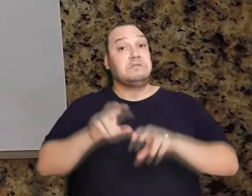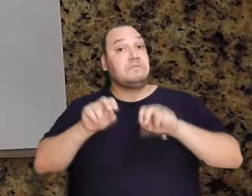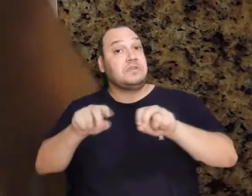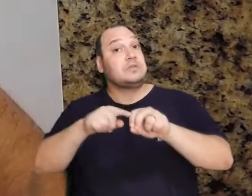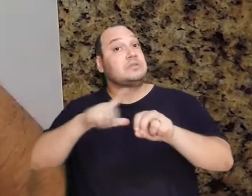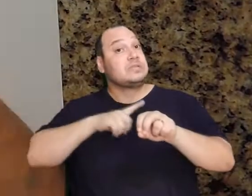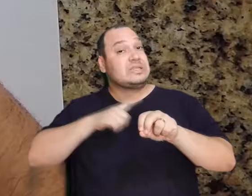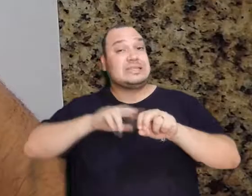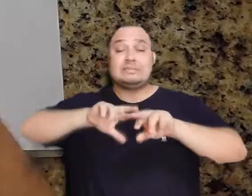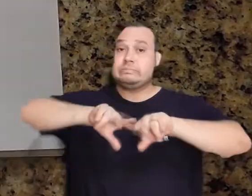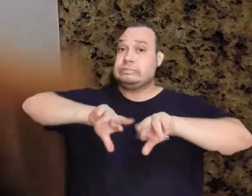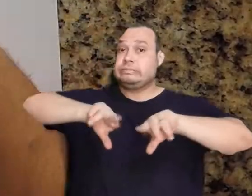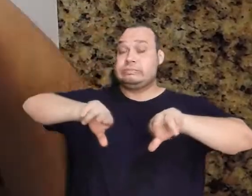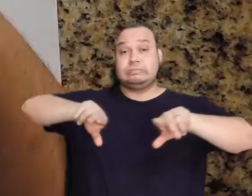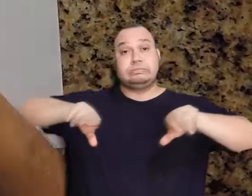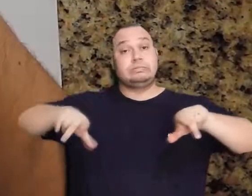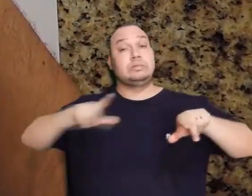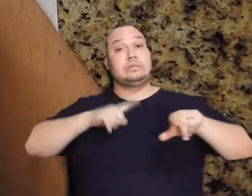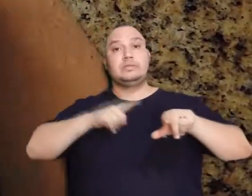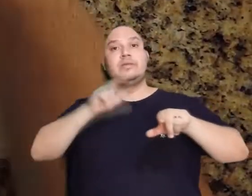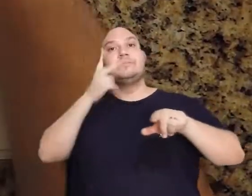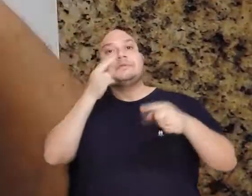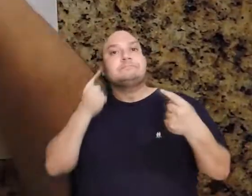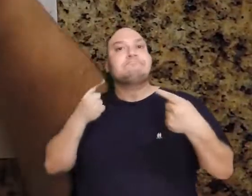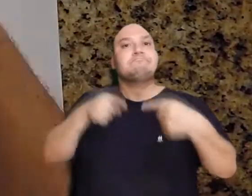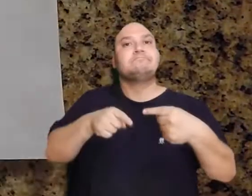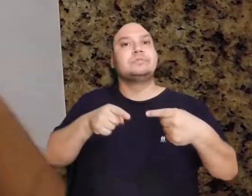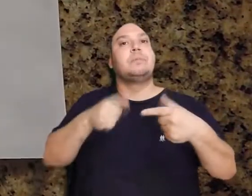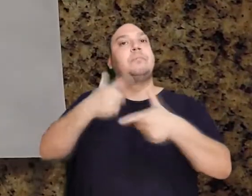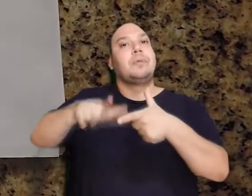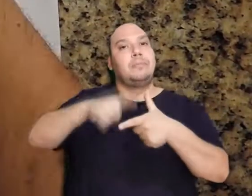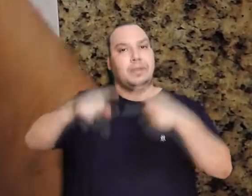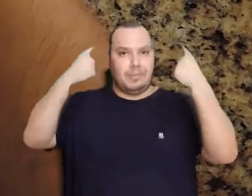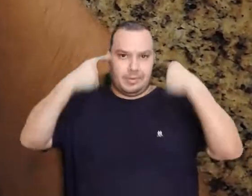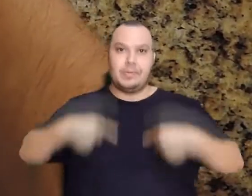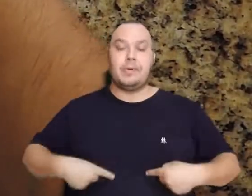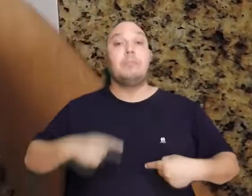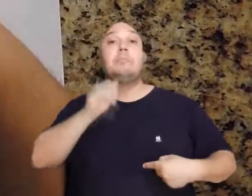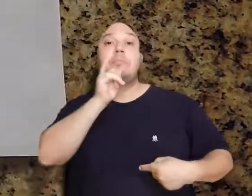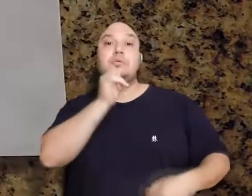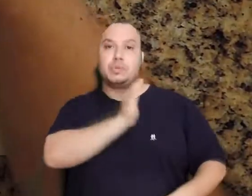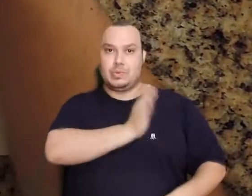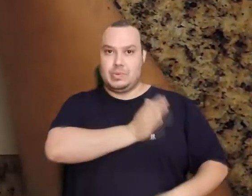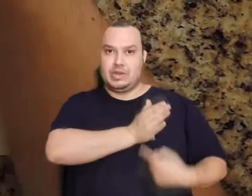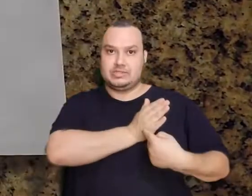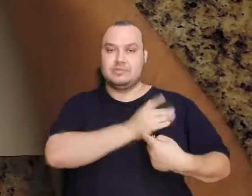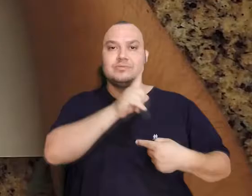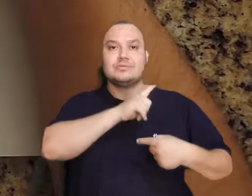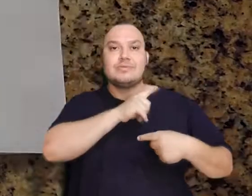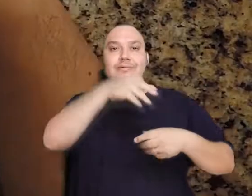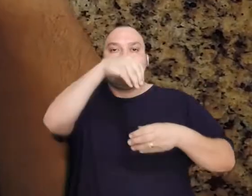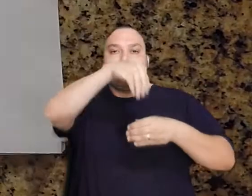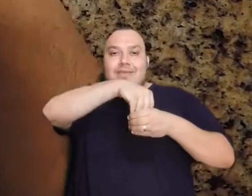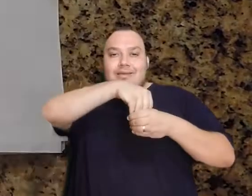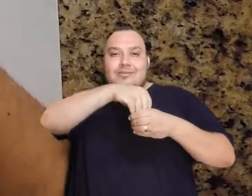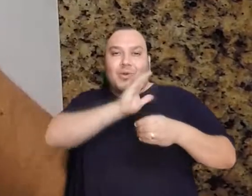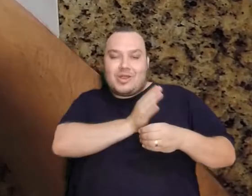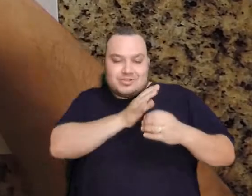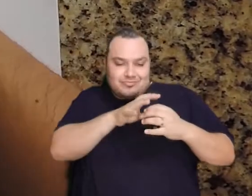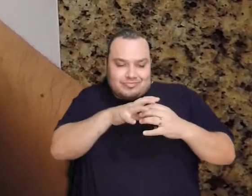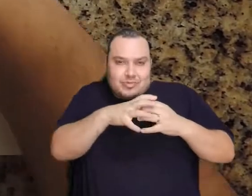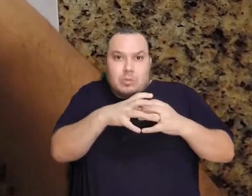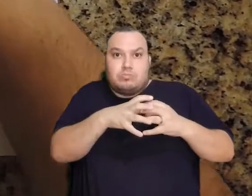O vírus tem diferentes formas de causar danos a órgãos no corpo humano. No coração, por exemplo, os tecidos